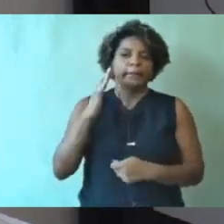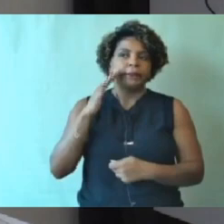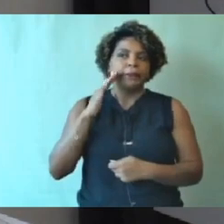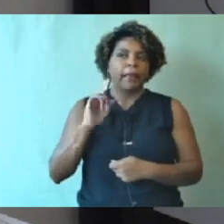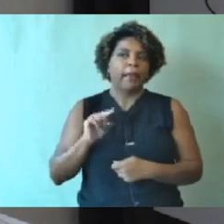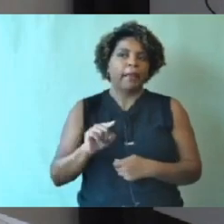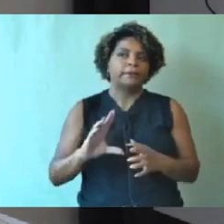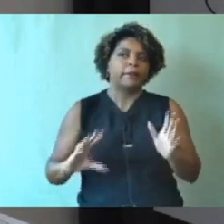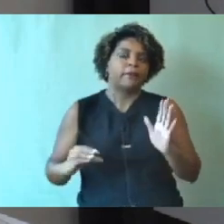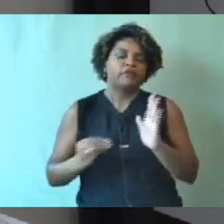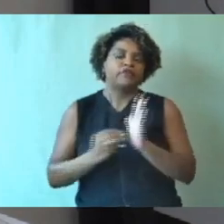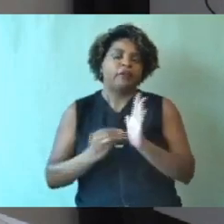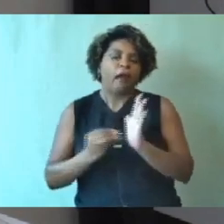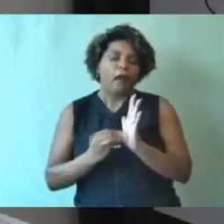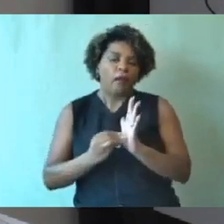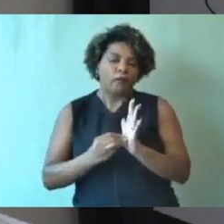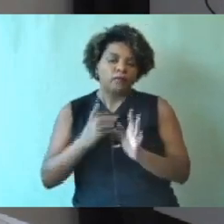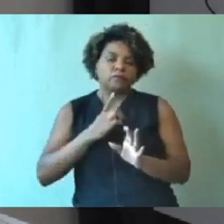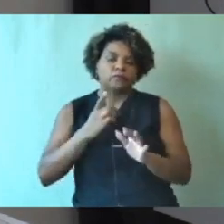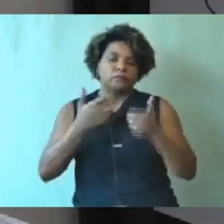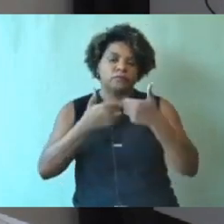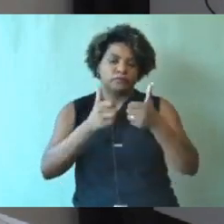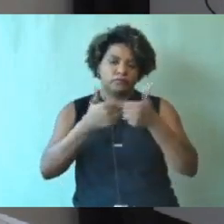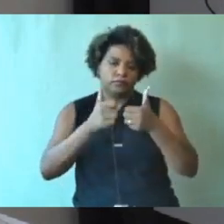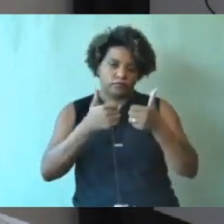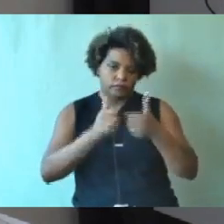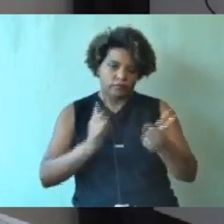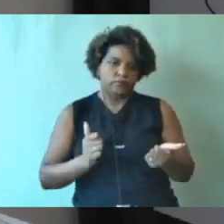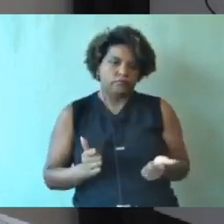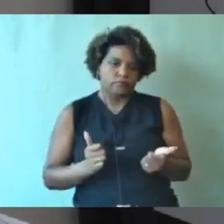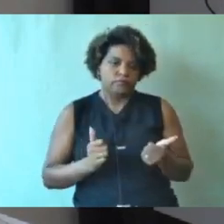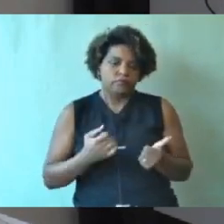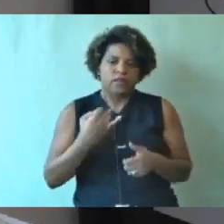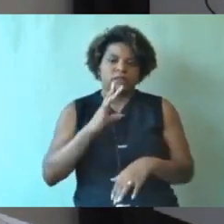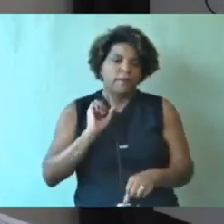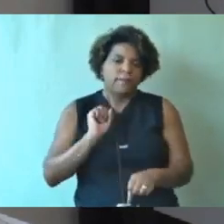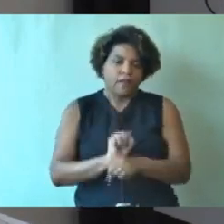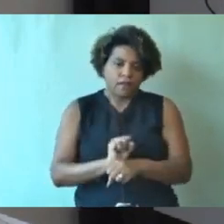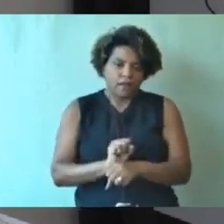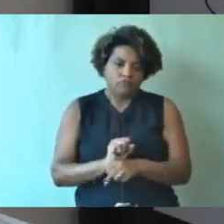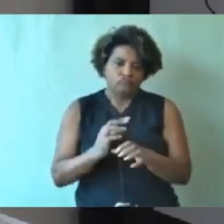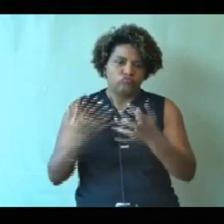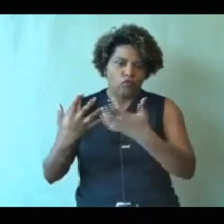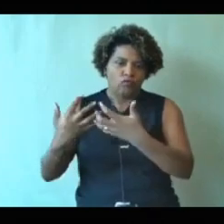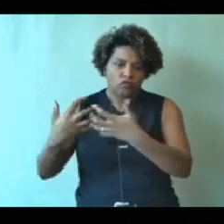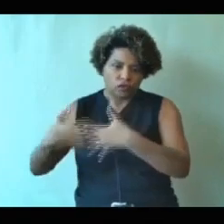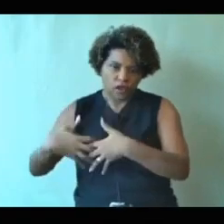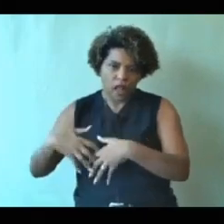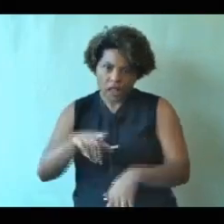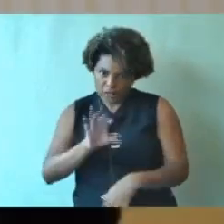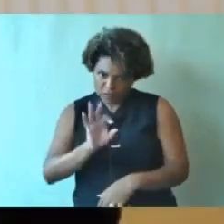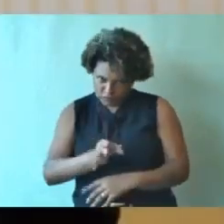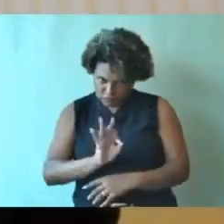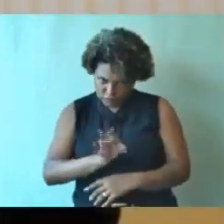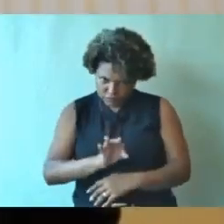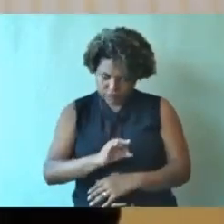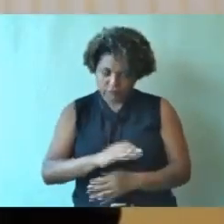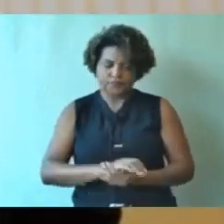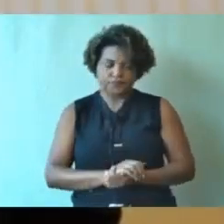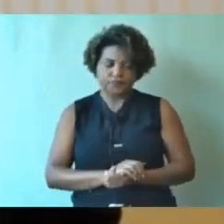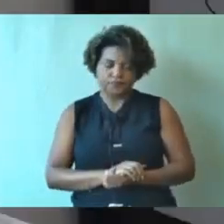se essa frota simplesmente saísse do circuito. É isso mesmo que o senhor disse, certo?